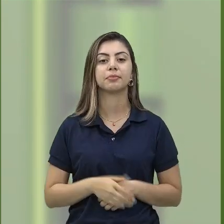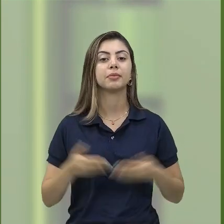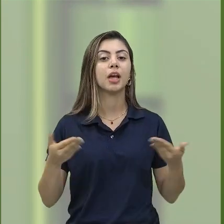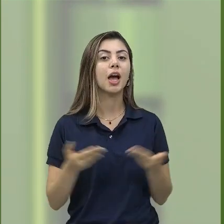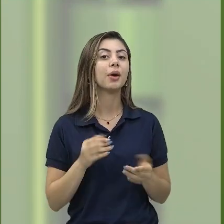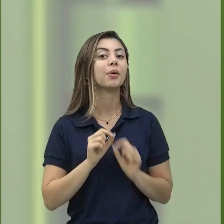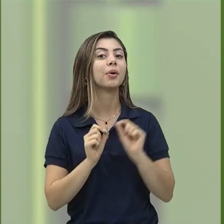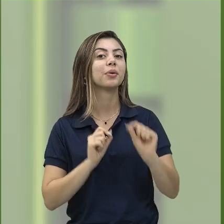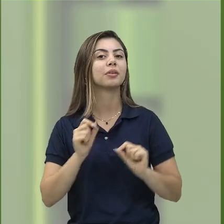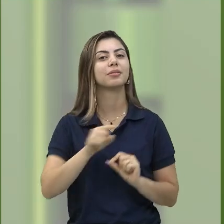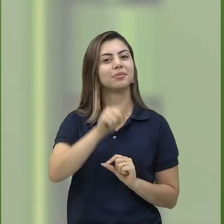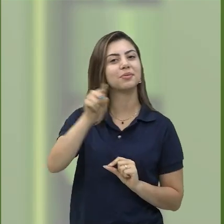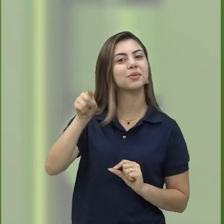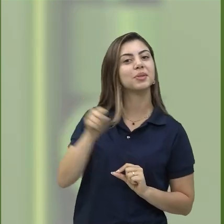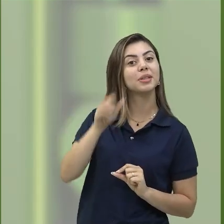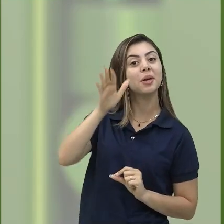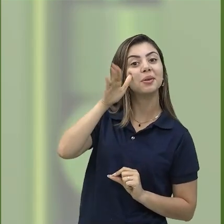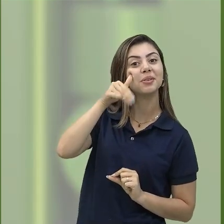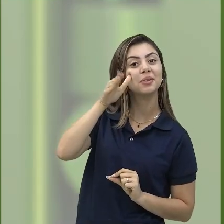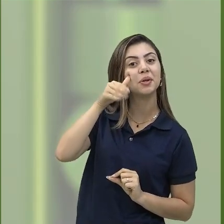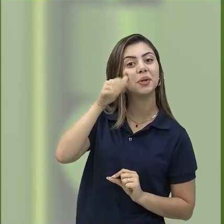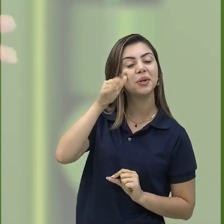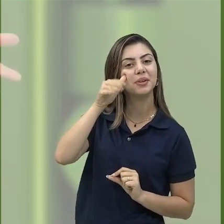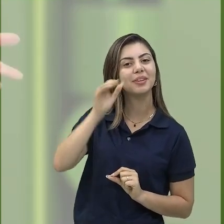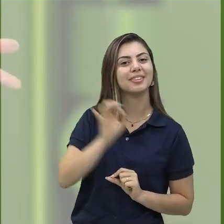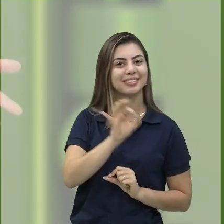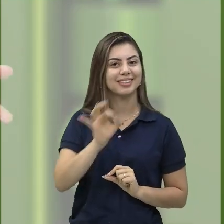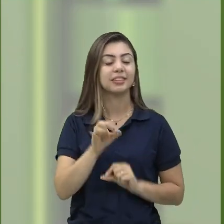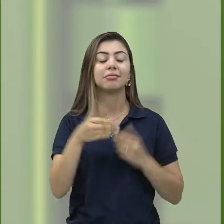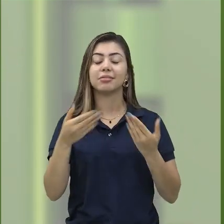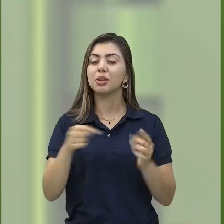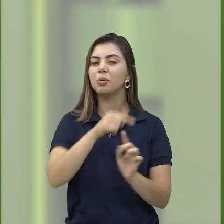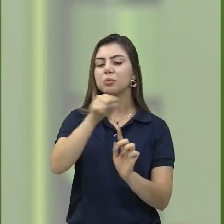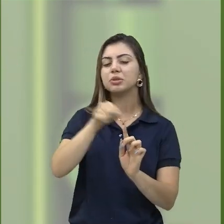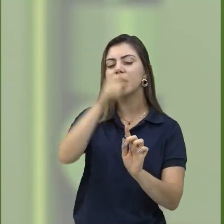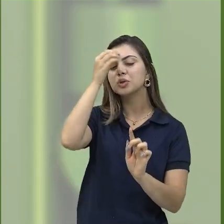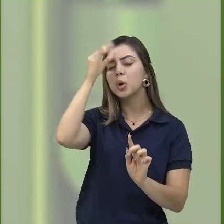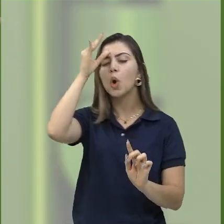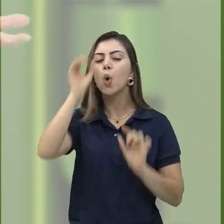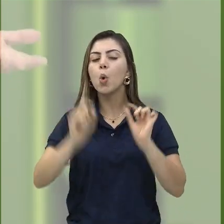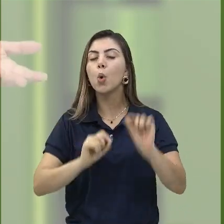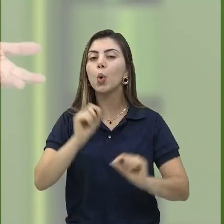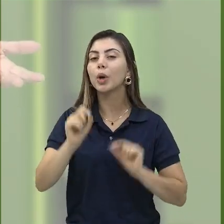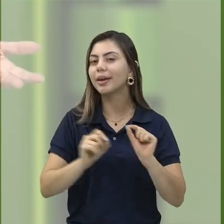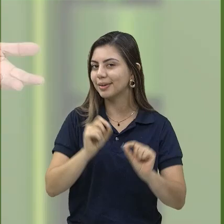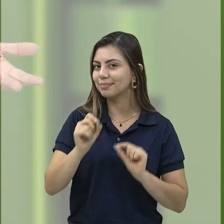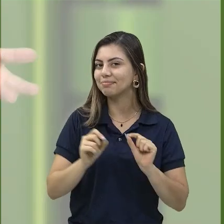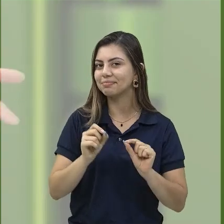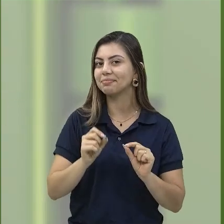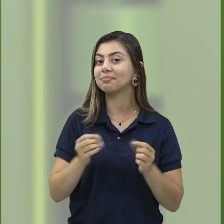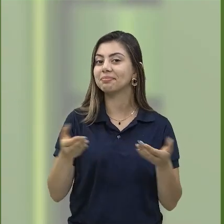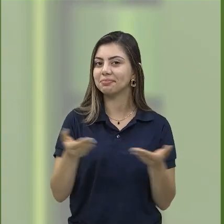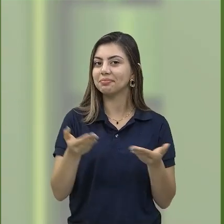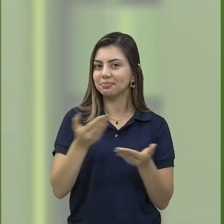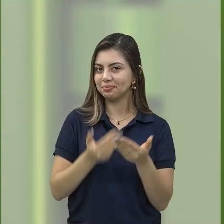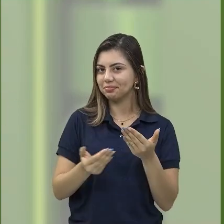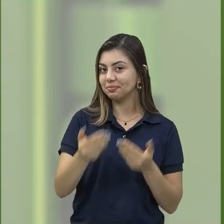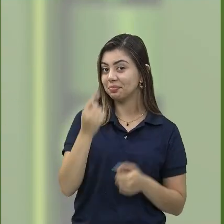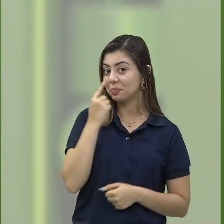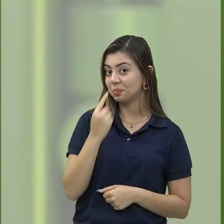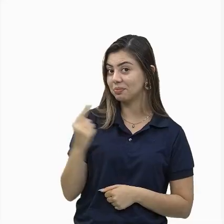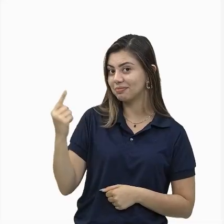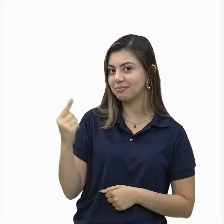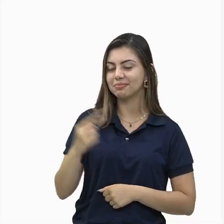eu acredito que vocês estejam curiosos para saber qual é o nosso objeto de conhecimento. Vamos